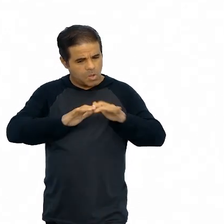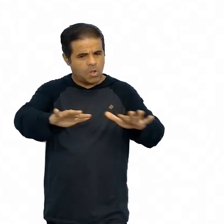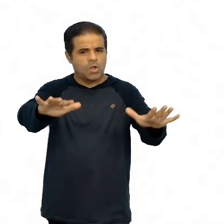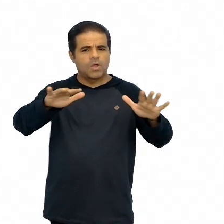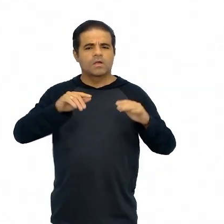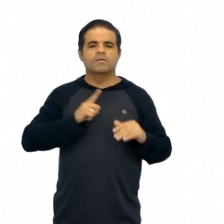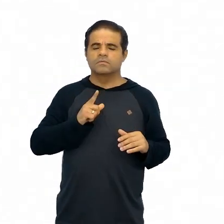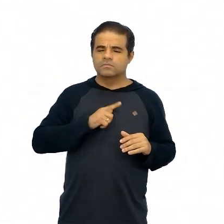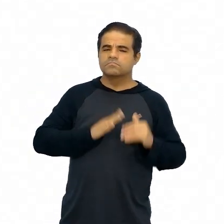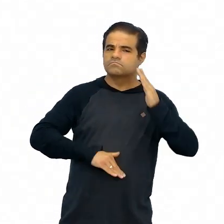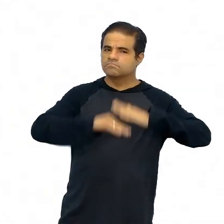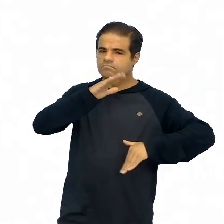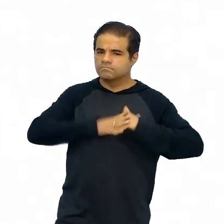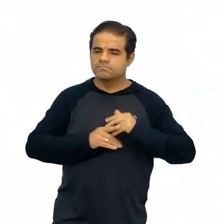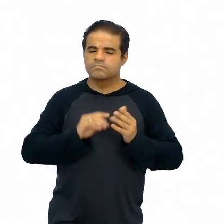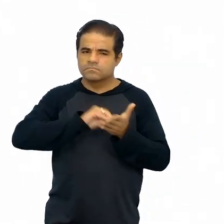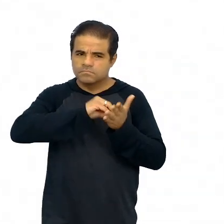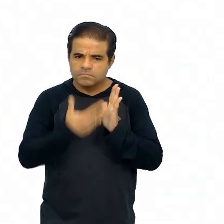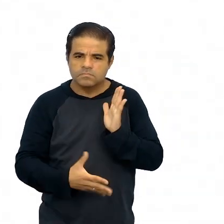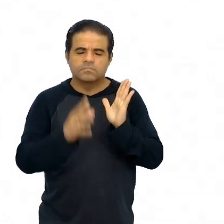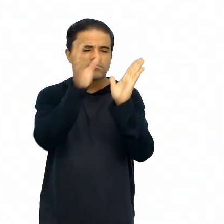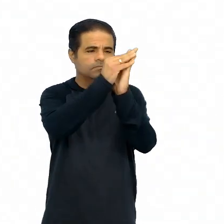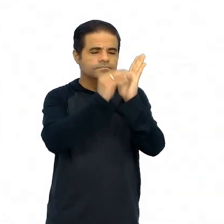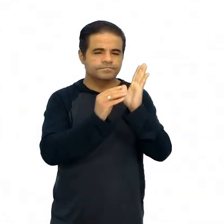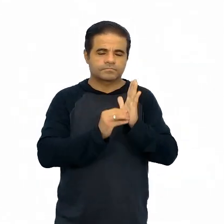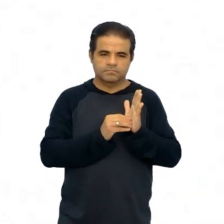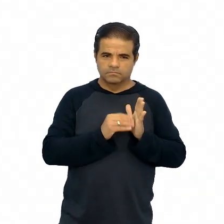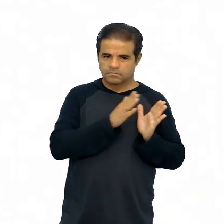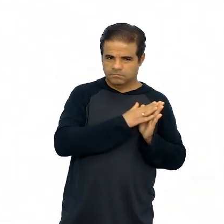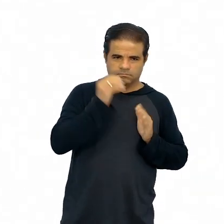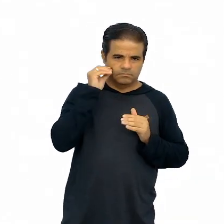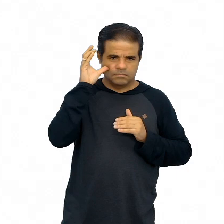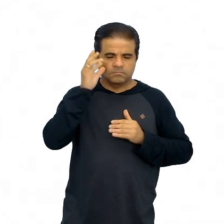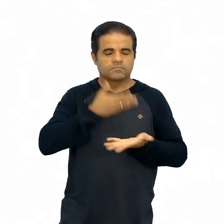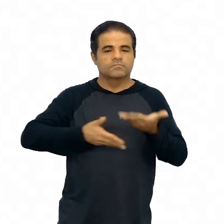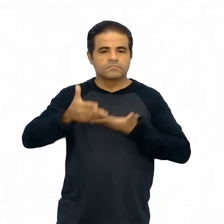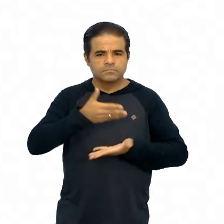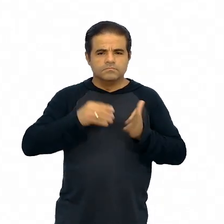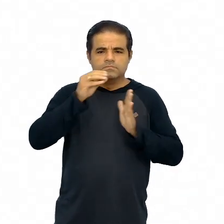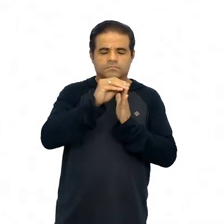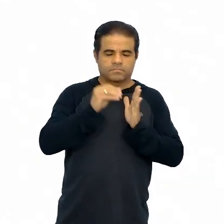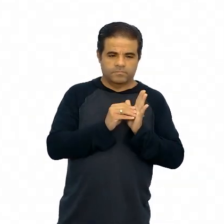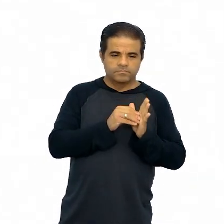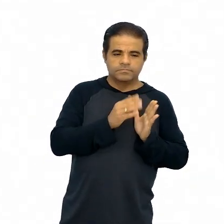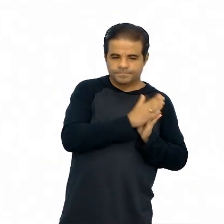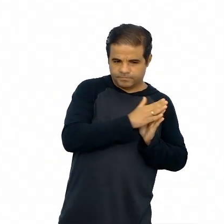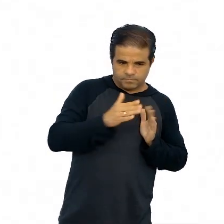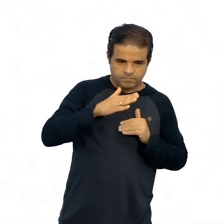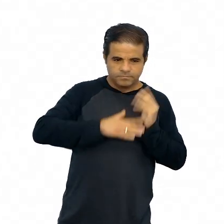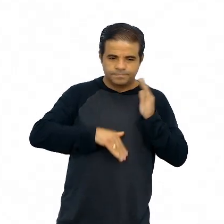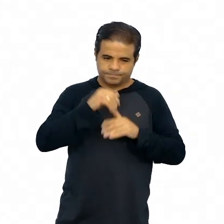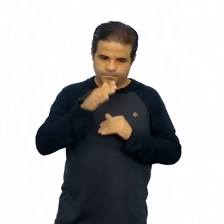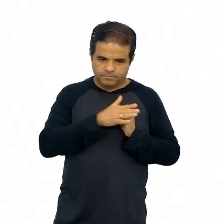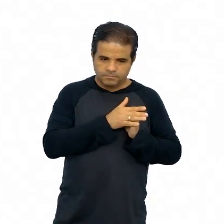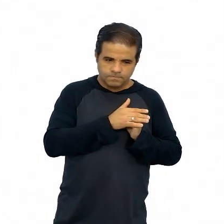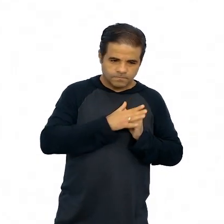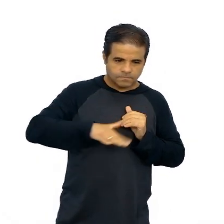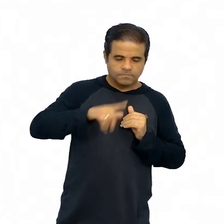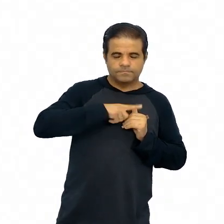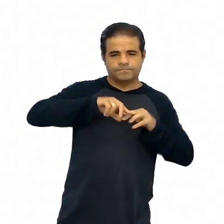né, desse conteúdo, e conhecimento do conteúdo do ensino, que são